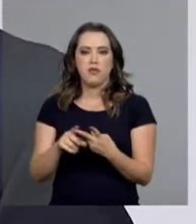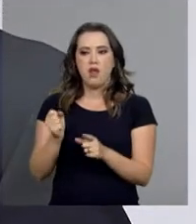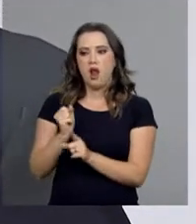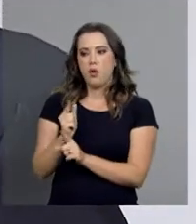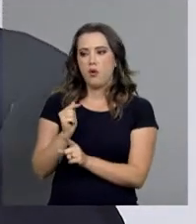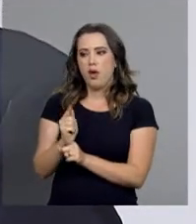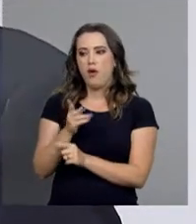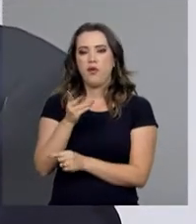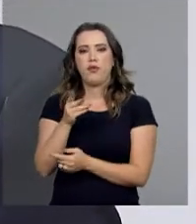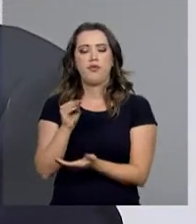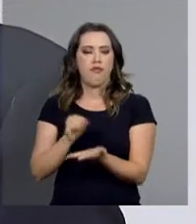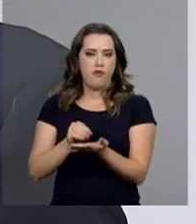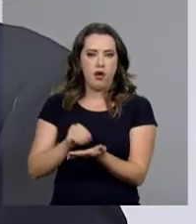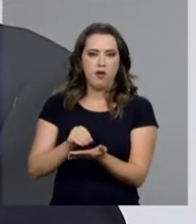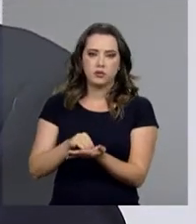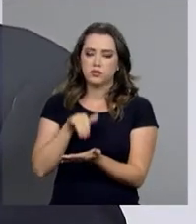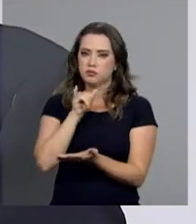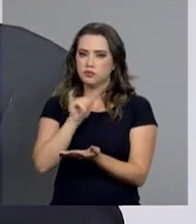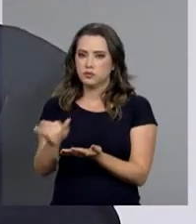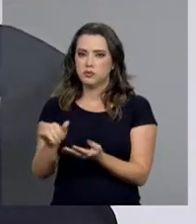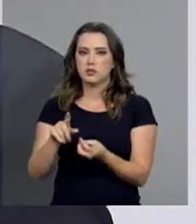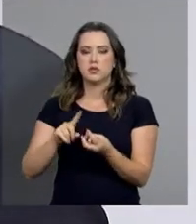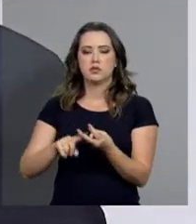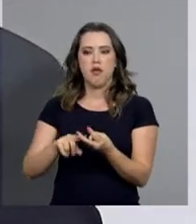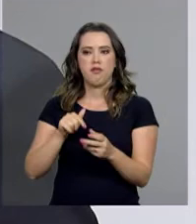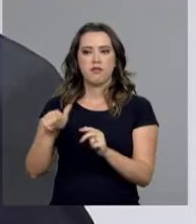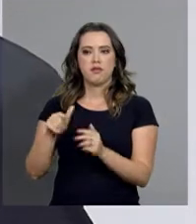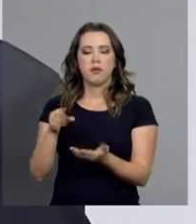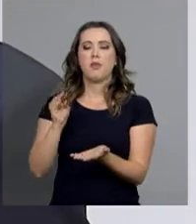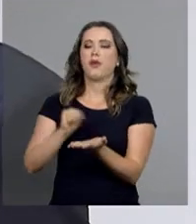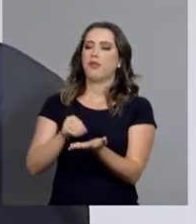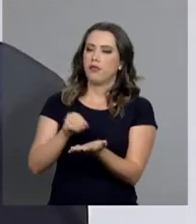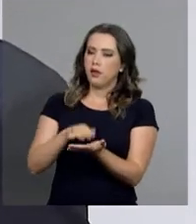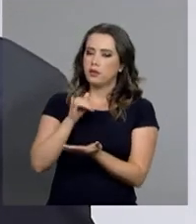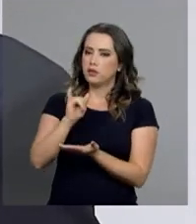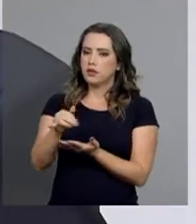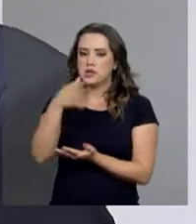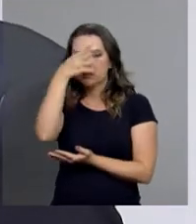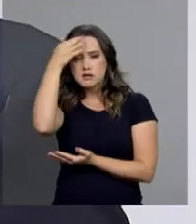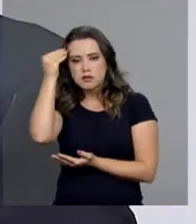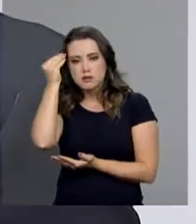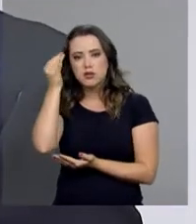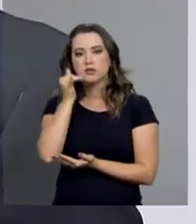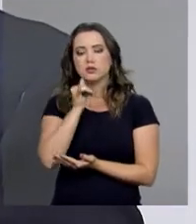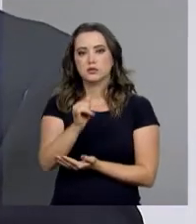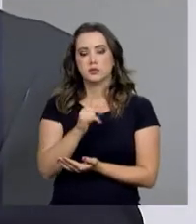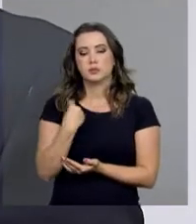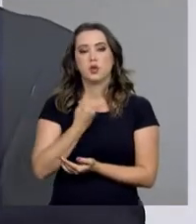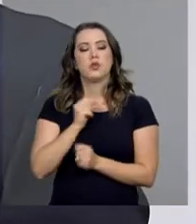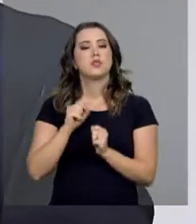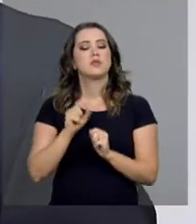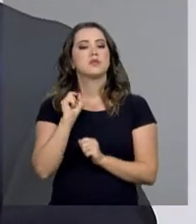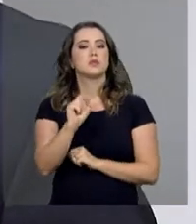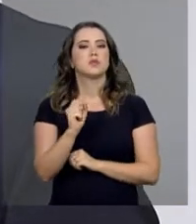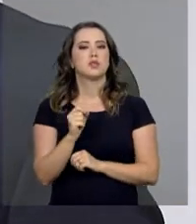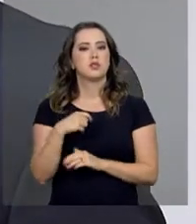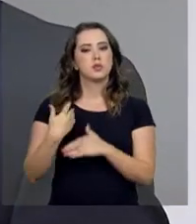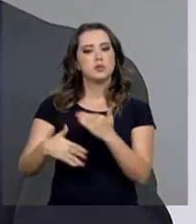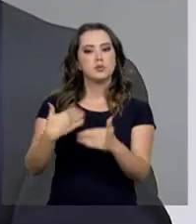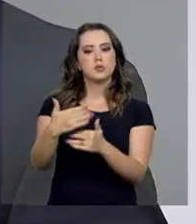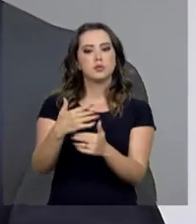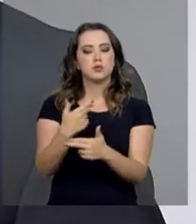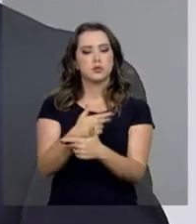fonte de trabalho que ele teve que a pessoa teve que ela esqueceu de declarar e aí o que nós fazemos como processamos esses